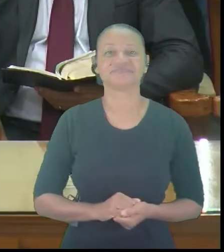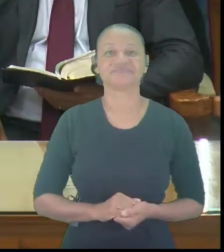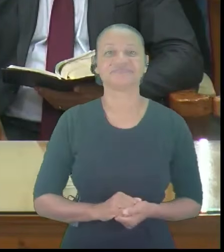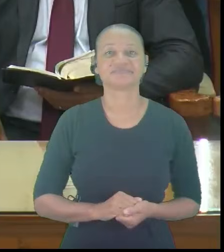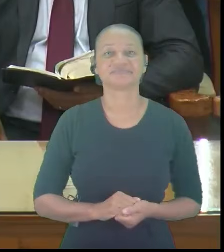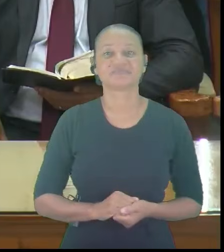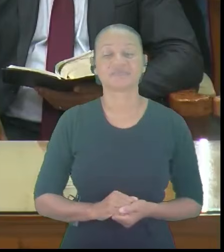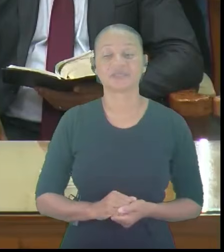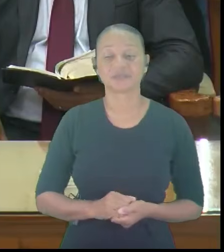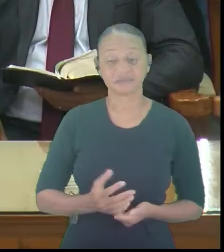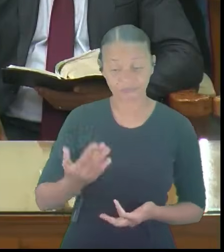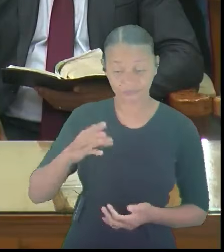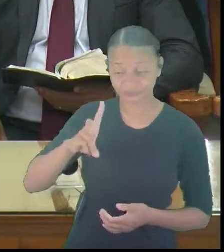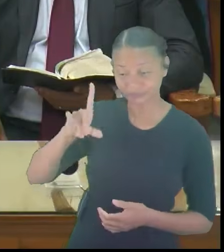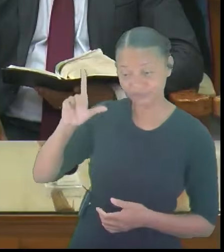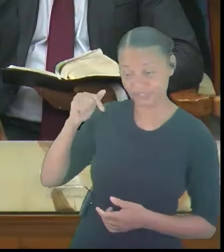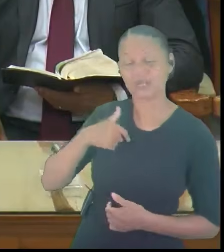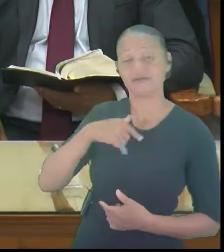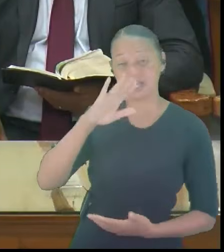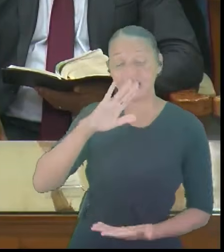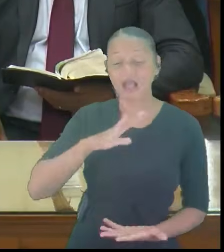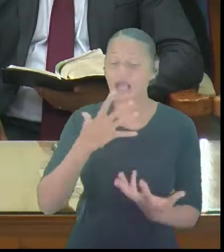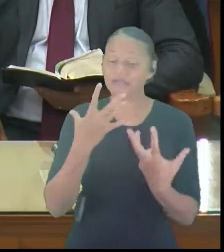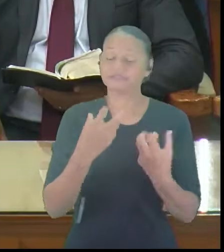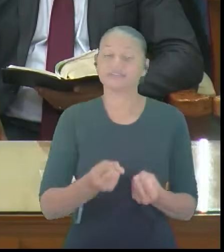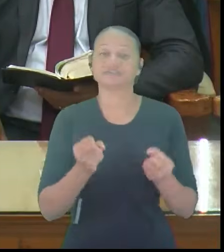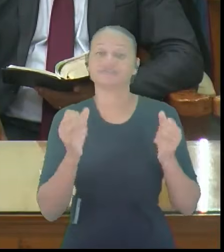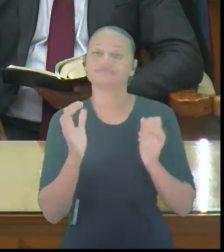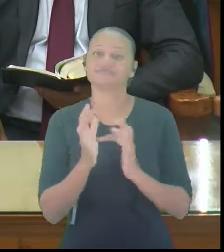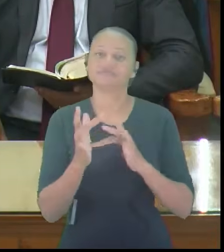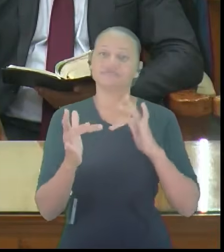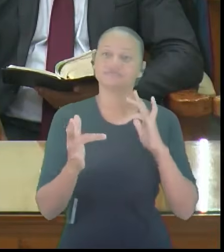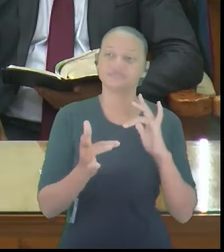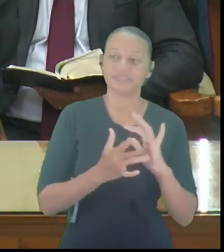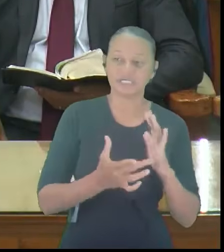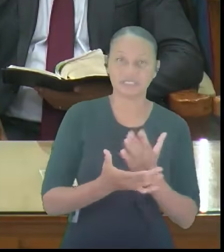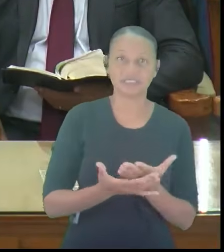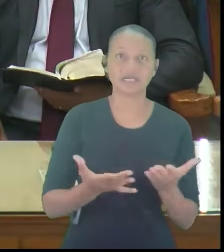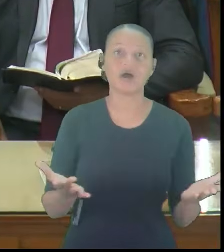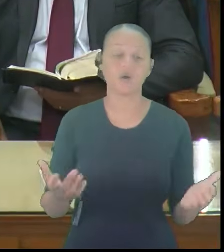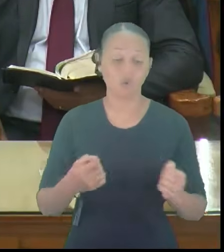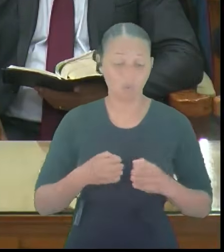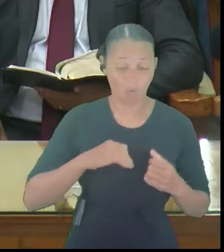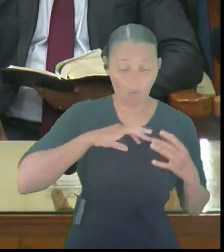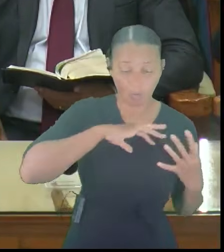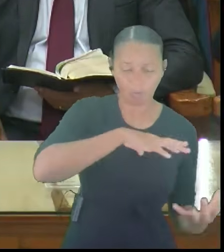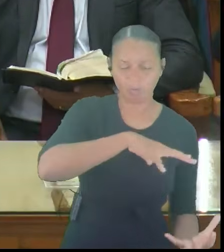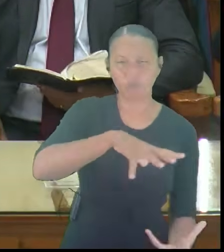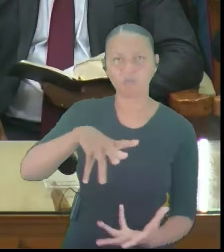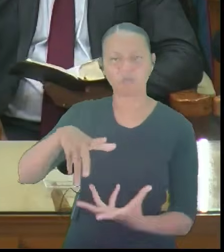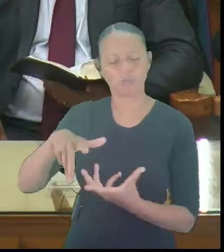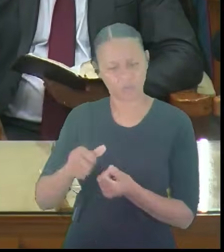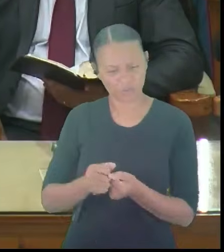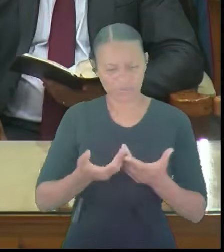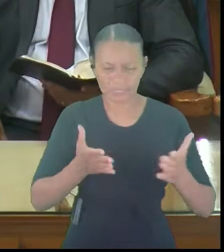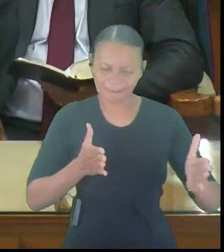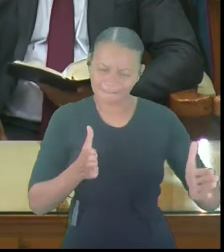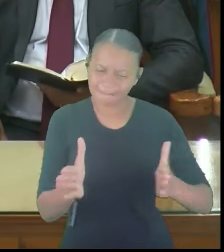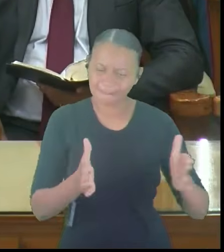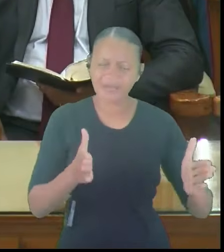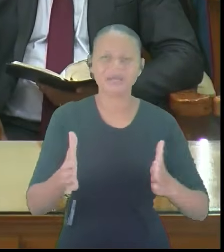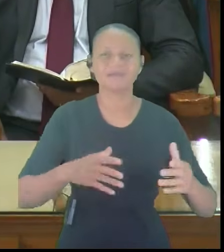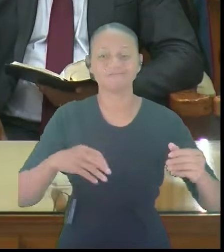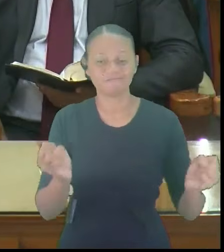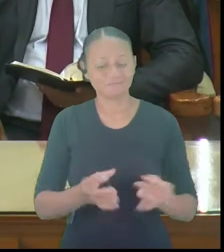Quando eu aceitei a Cristo, o mundo estava passando ainda por uma fase de derramamento de milagres, de